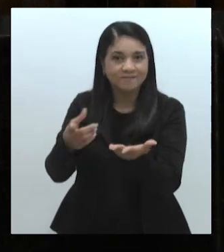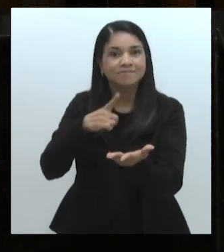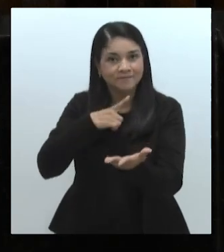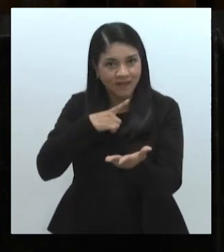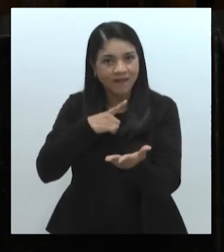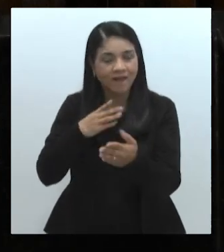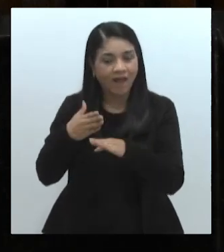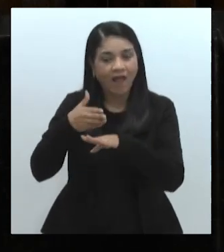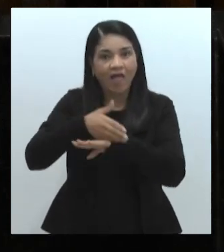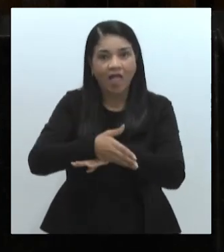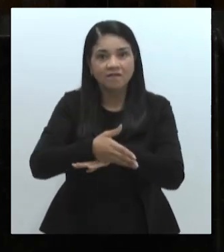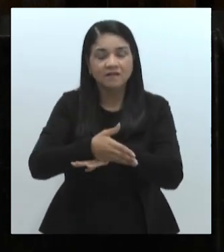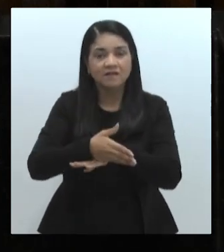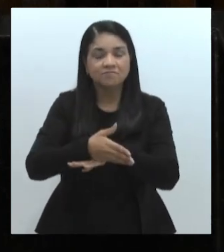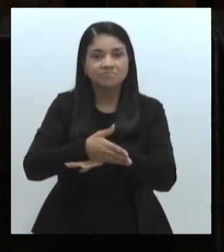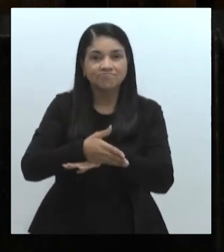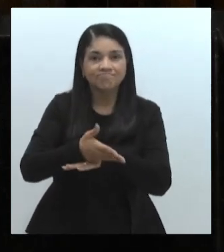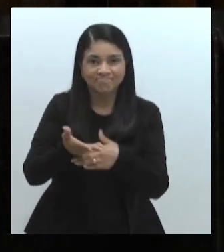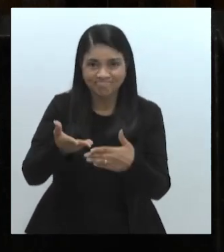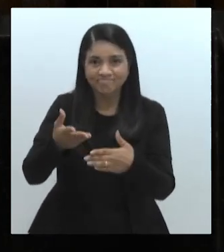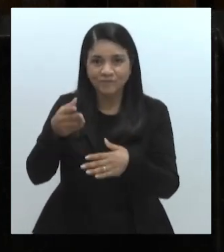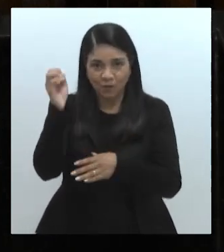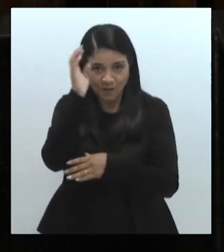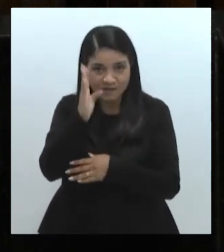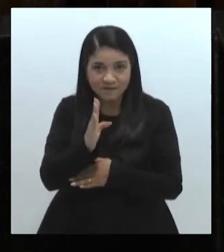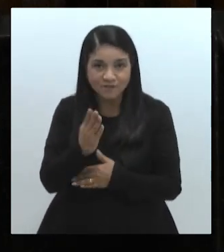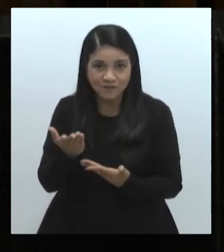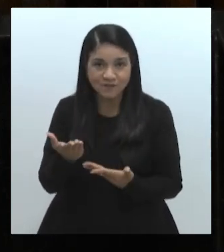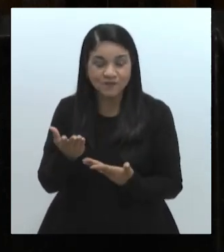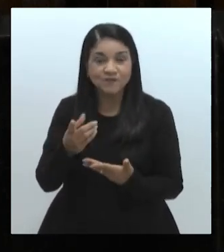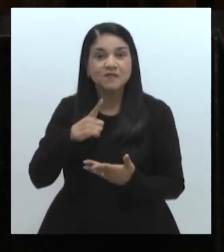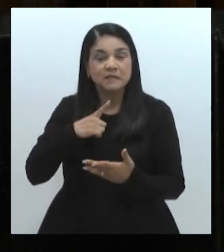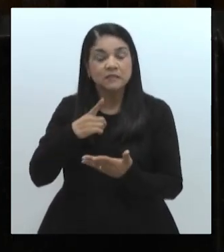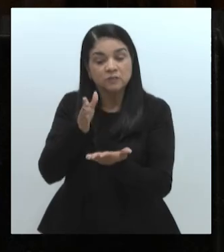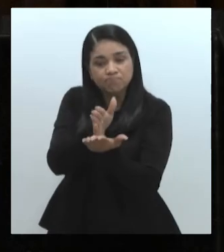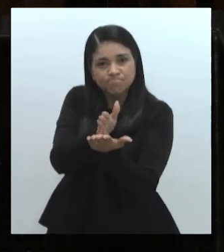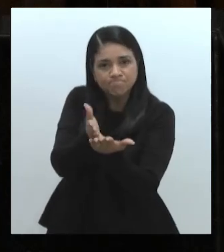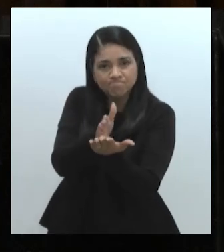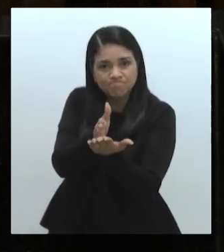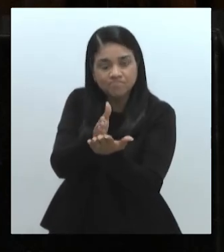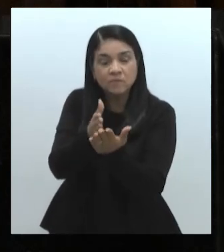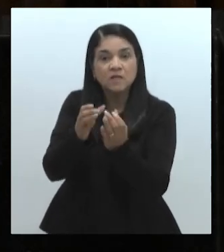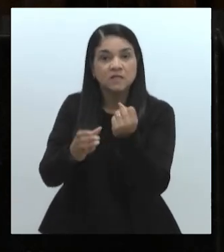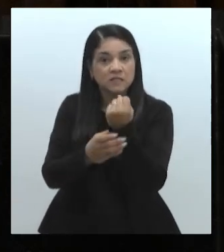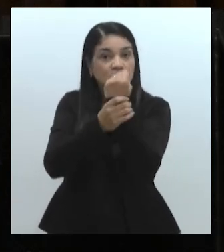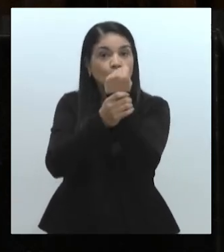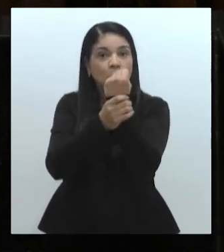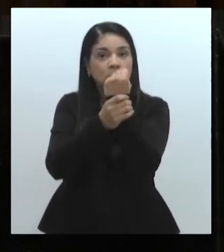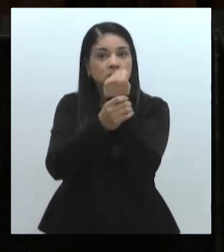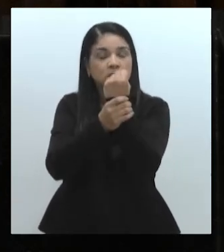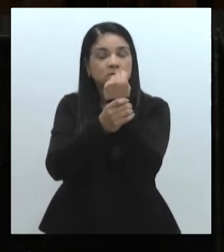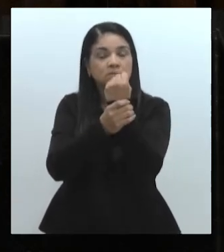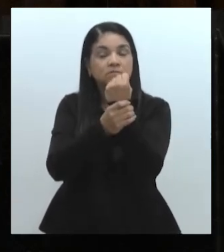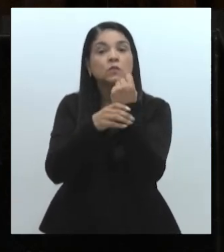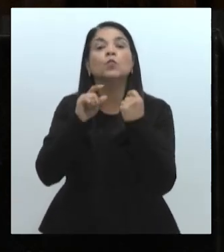A segurança das fronteiras é responsabilidade da União.